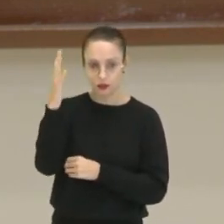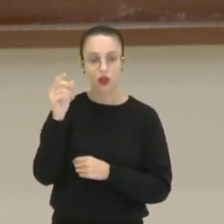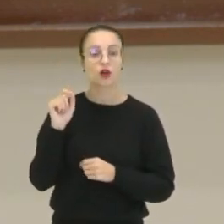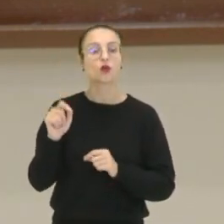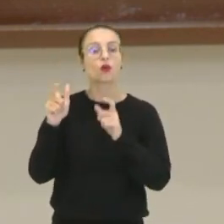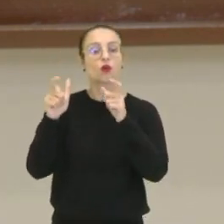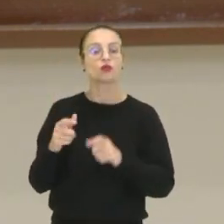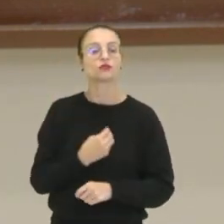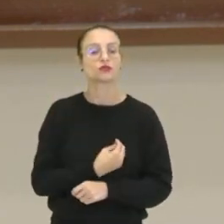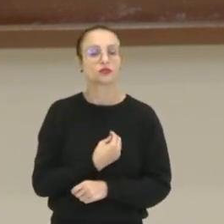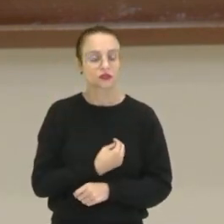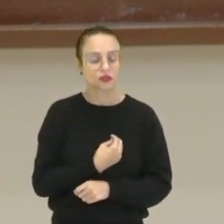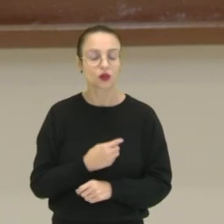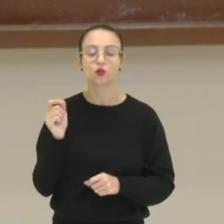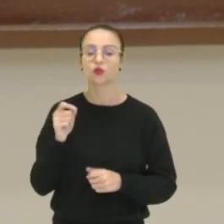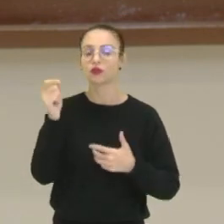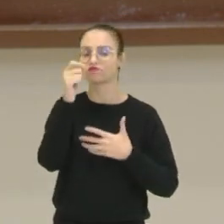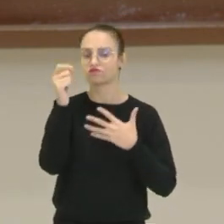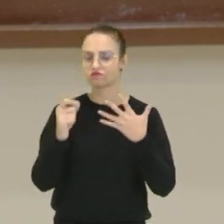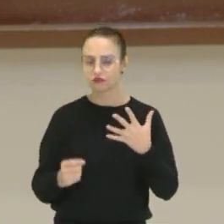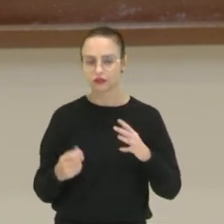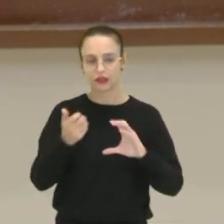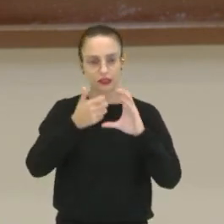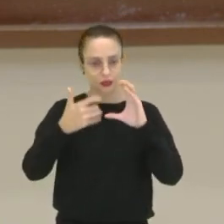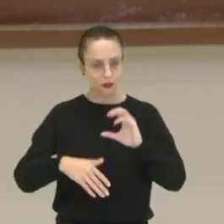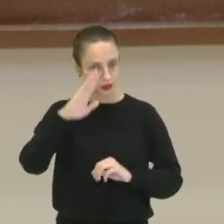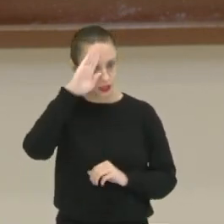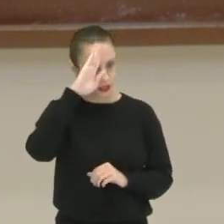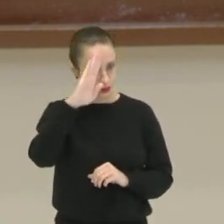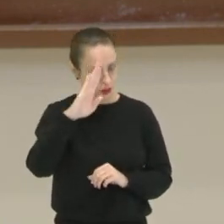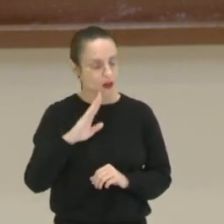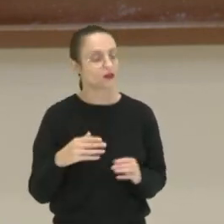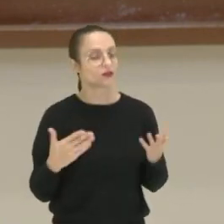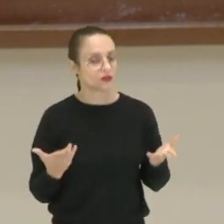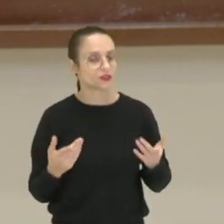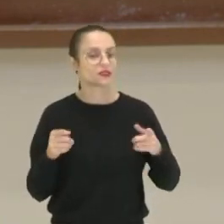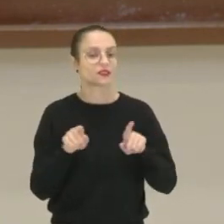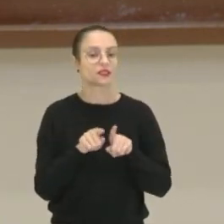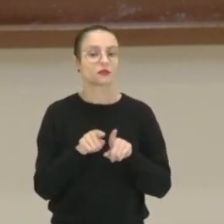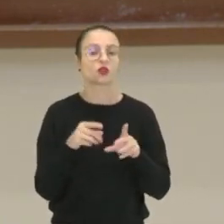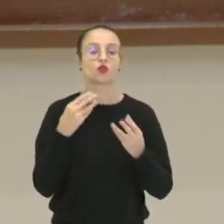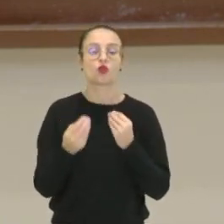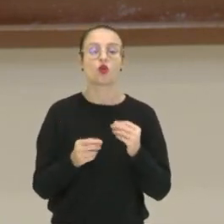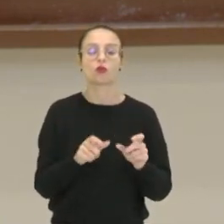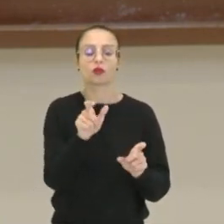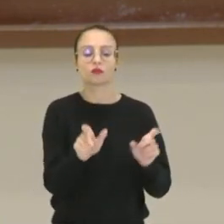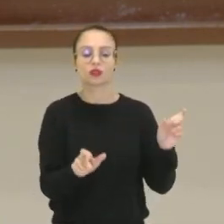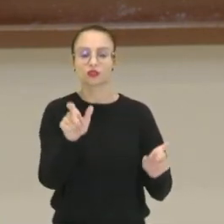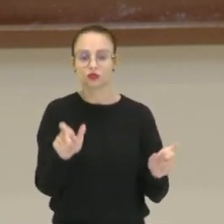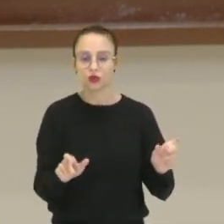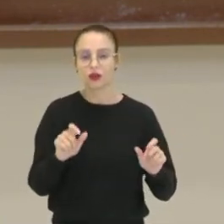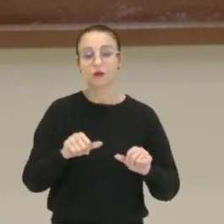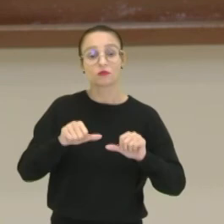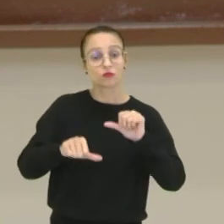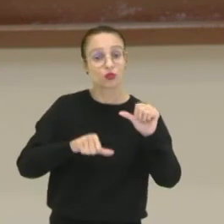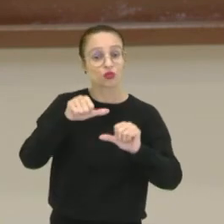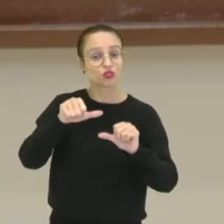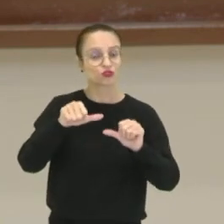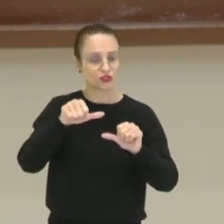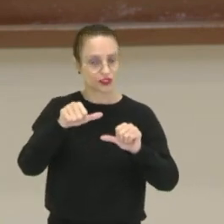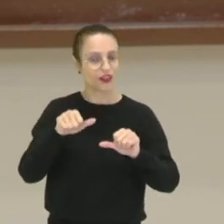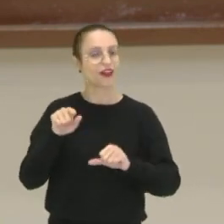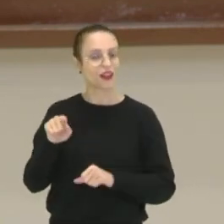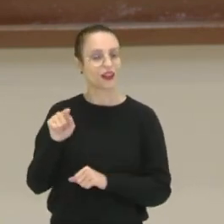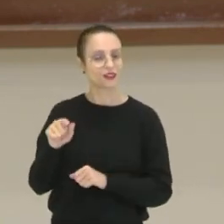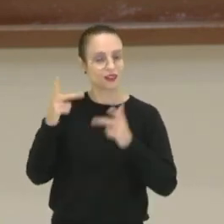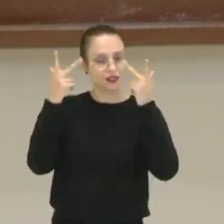está localizado, quais são as suas características principais e como o ser humano modifica ou altera essas